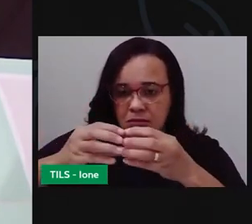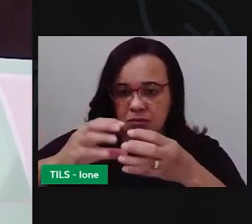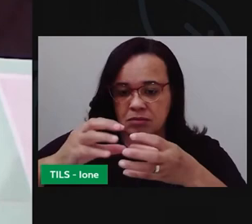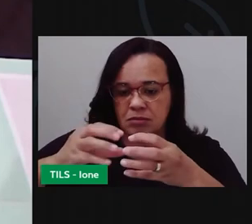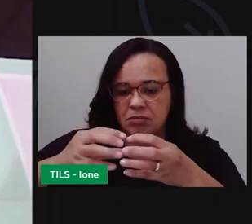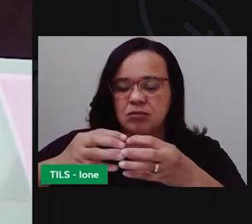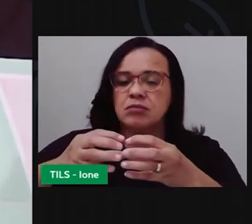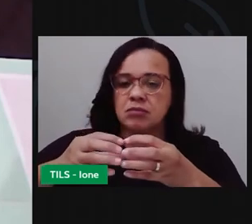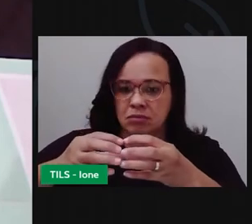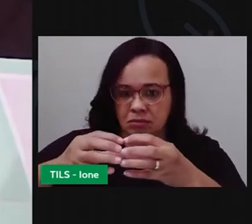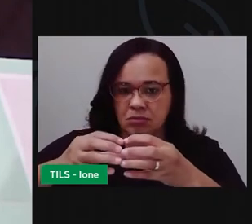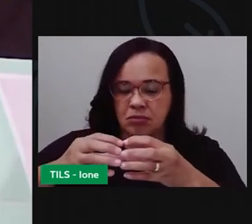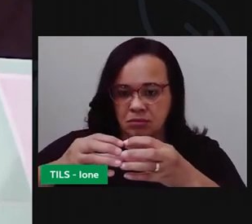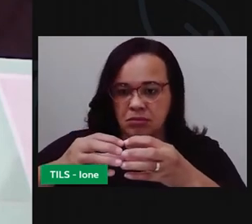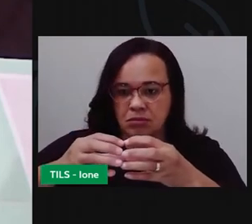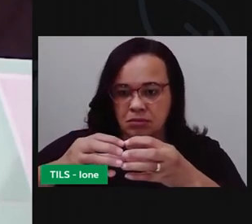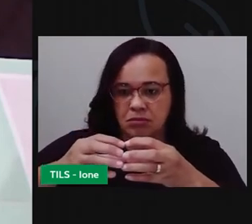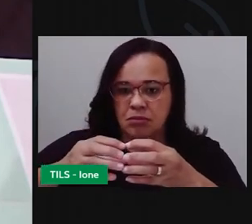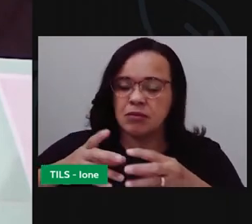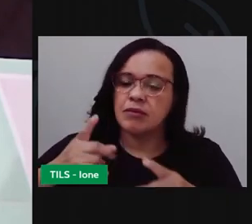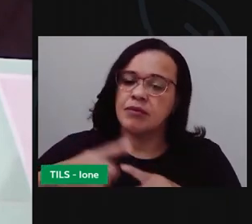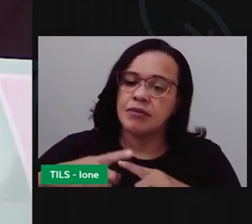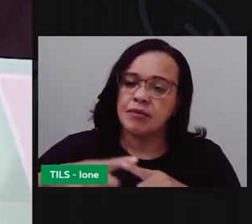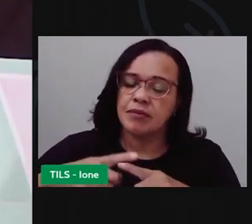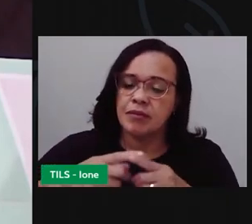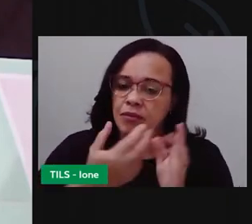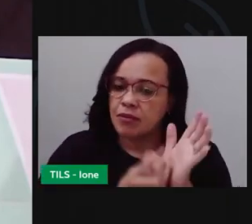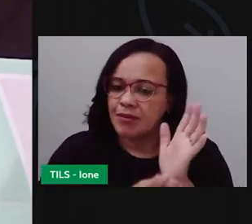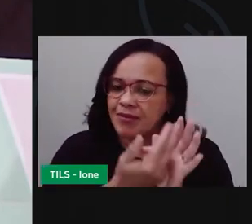é o formato do nosso instrumento.